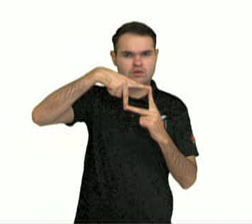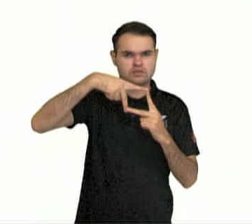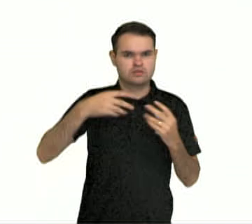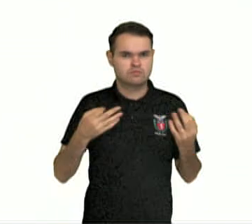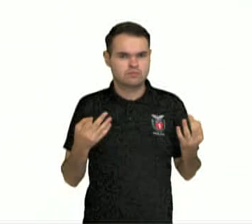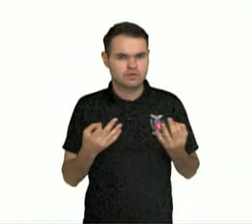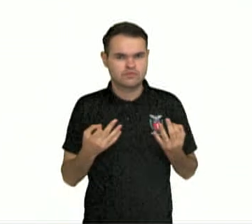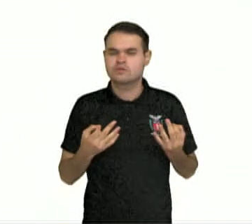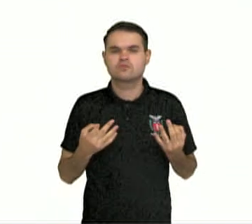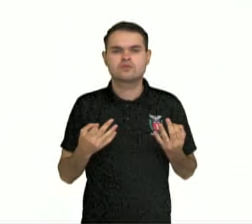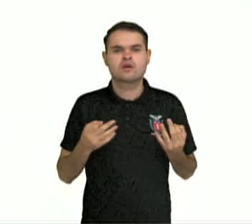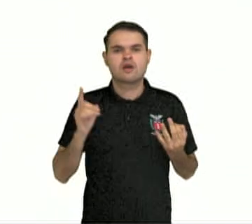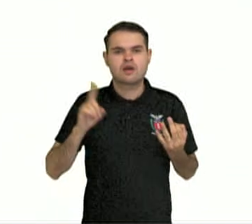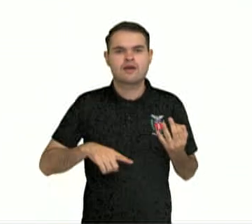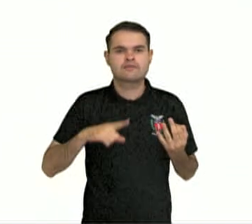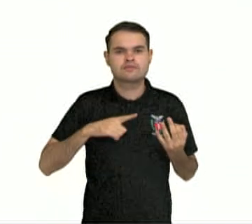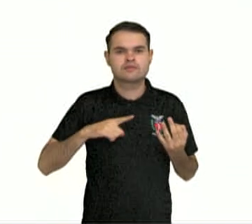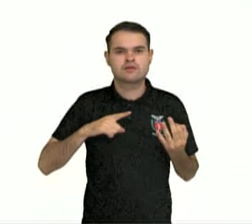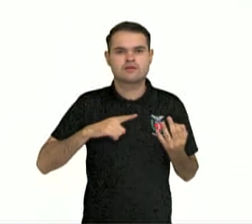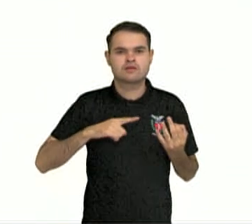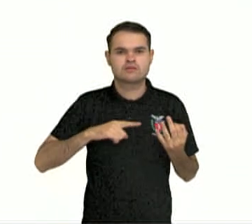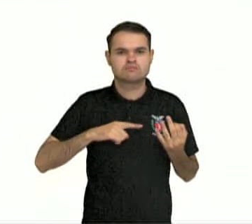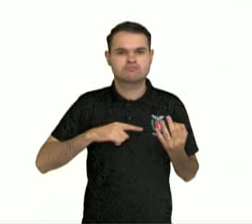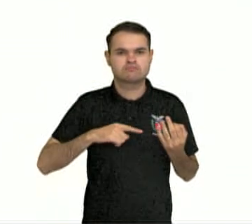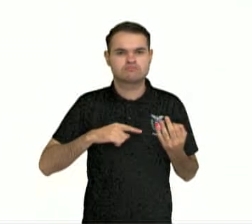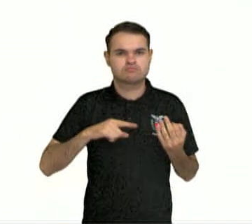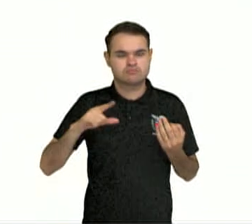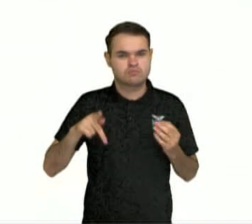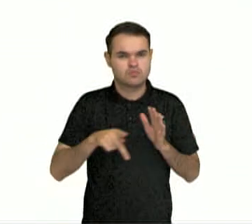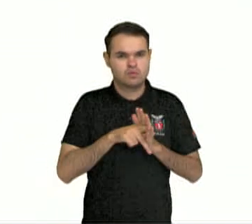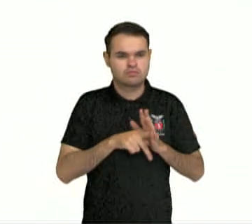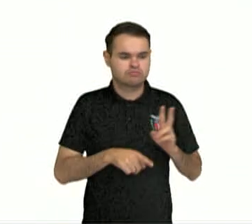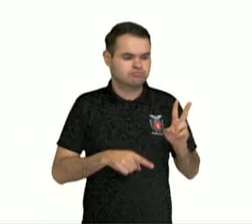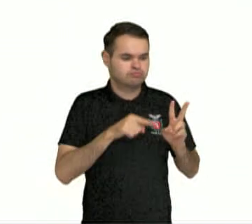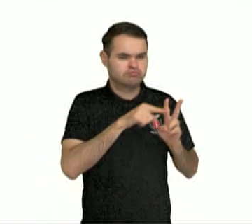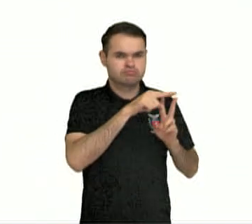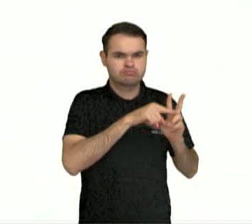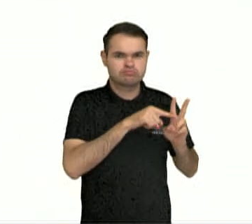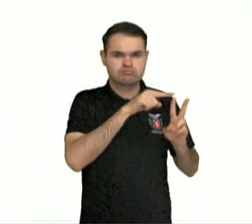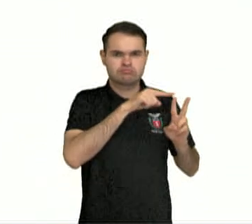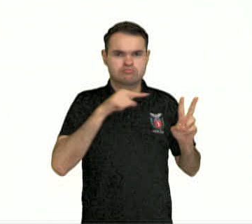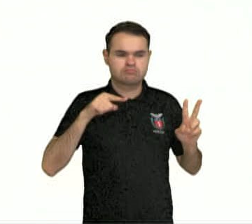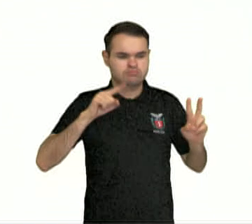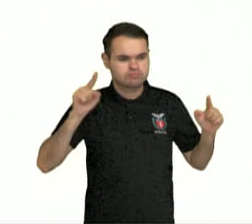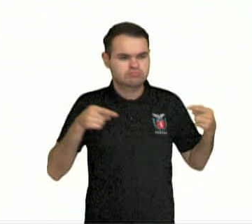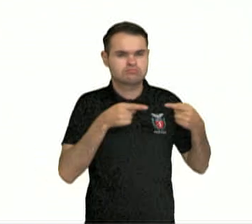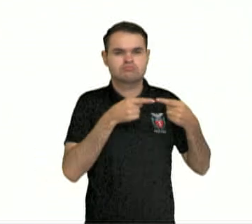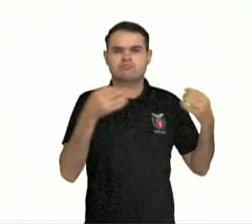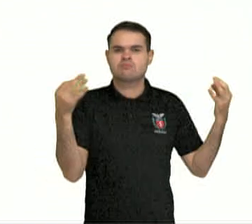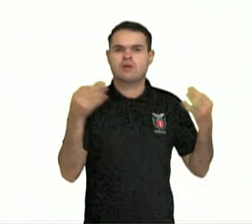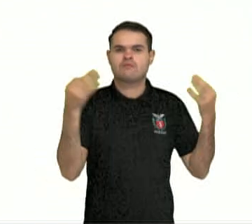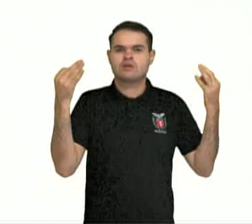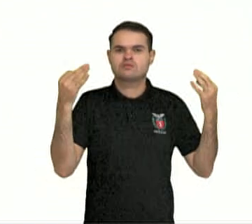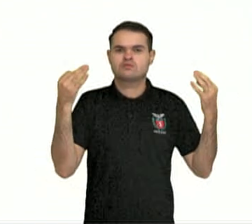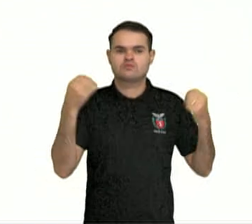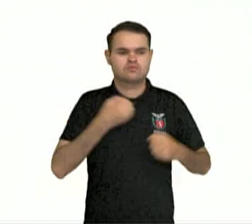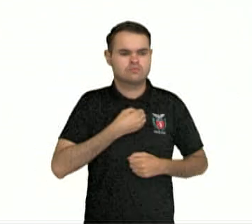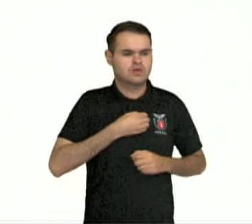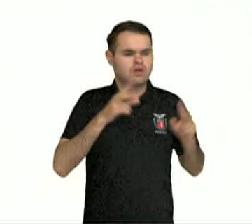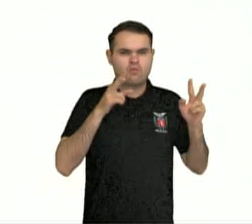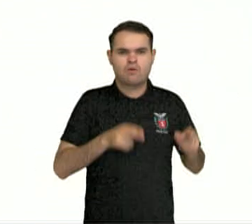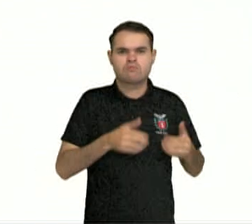São números que possuem a raiz quadrada exata. Aquela que você consegue calcular e extrai um número